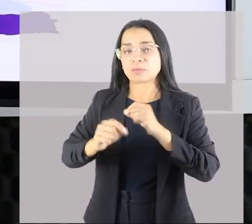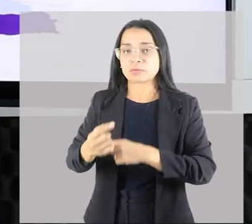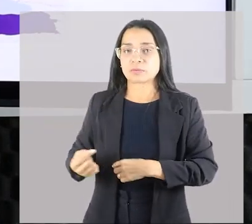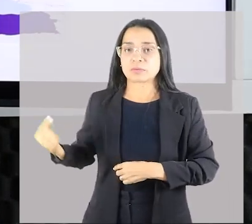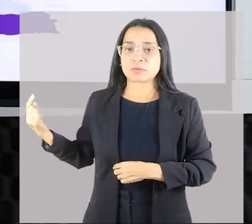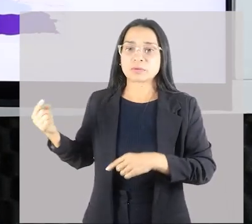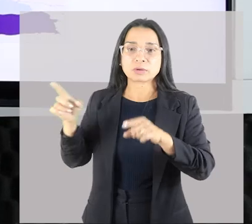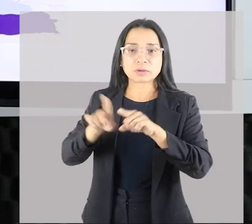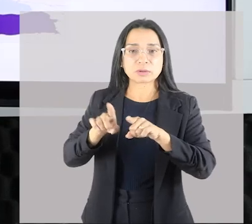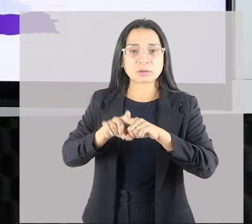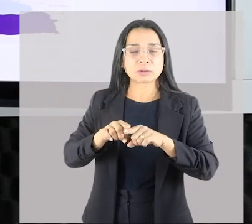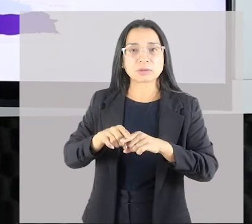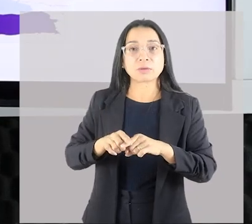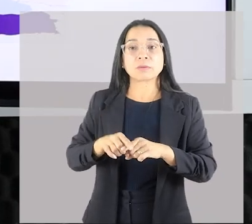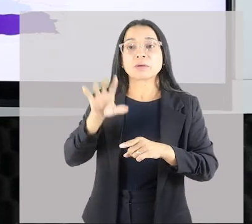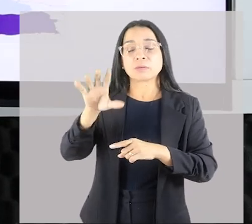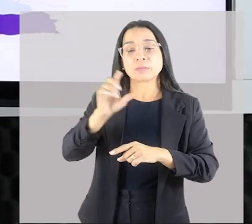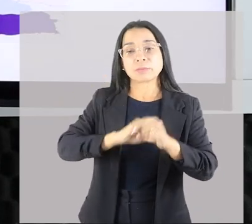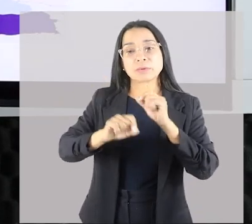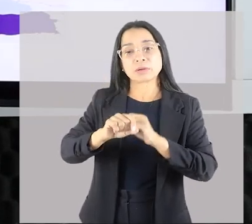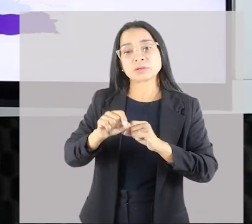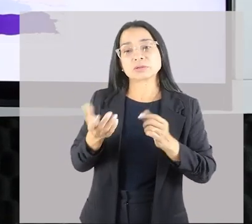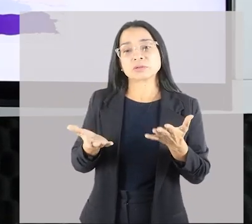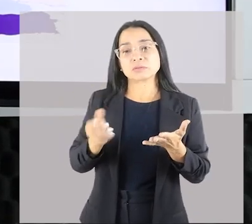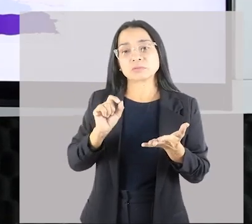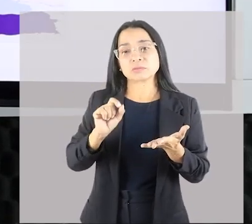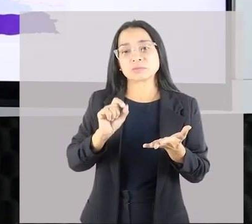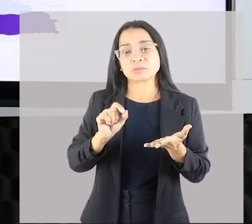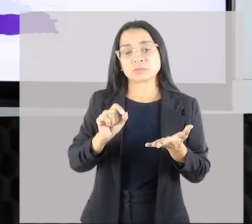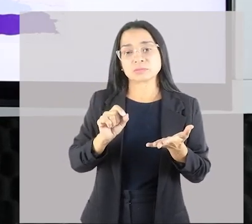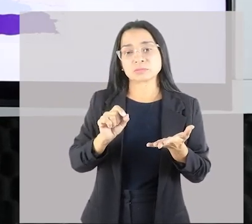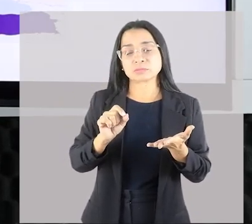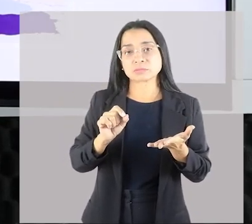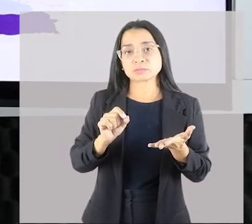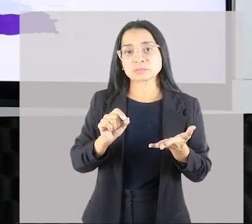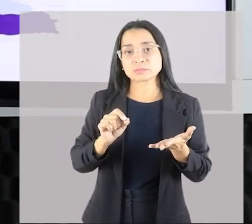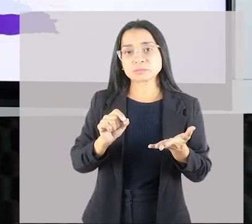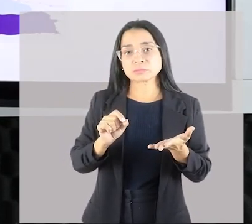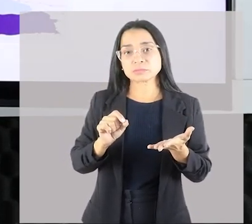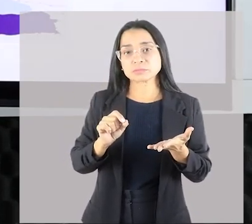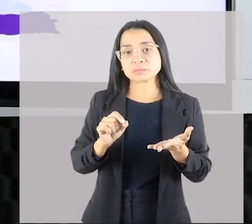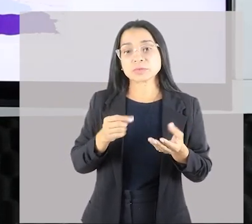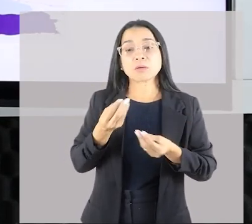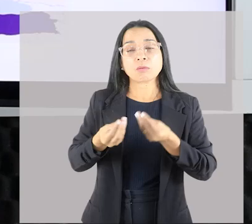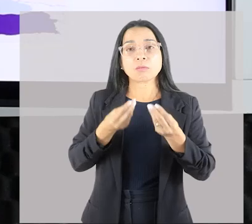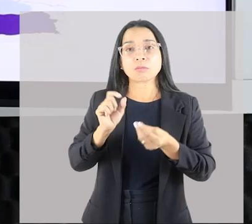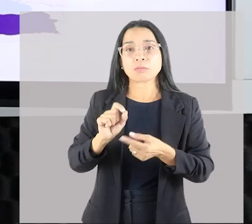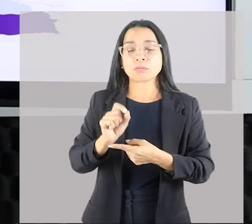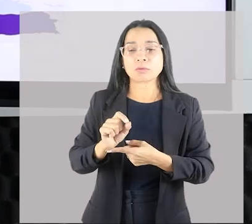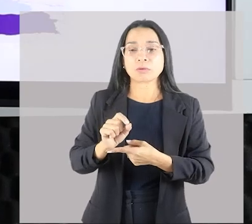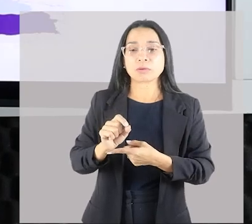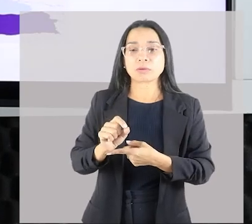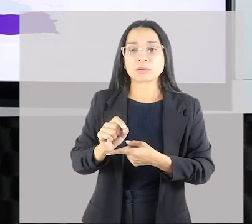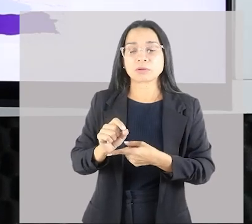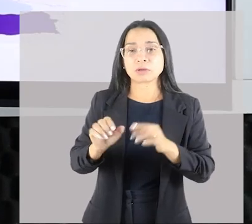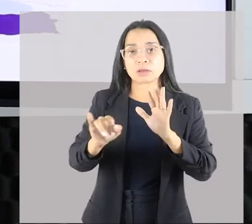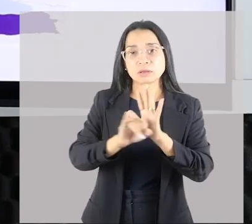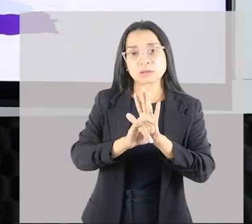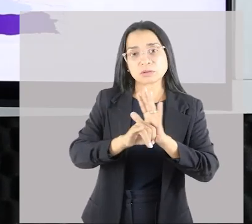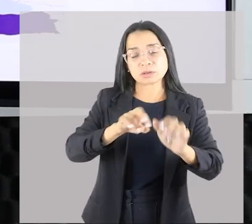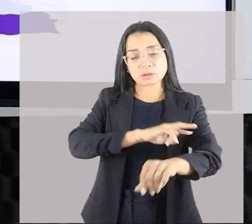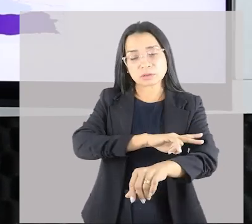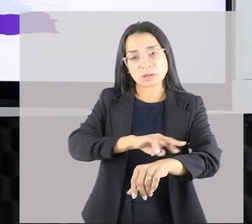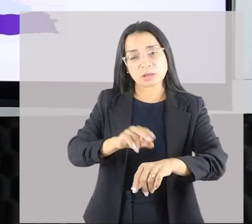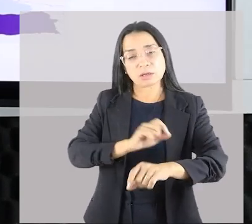que também era uma região ucraniana, mas que foi tomada pela Rússia sobre a alegação justamente de quê? De identidade étnica.